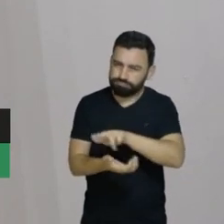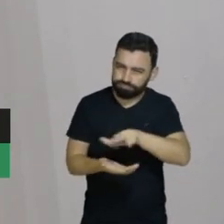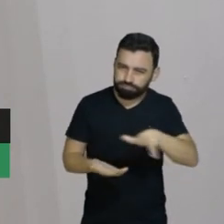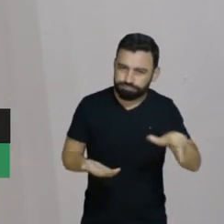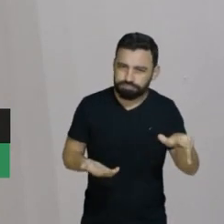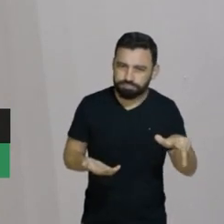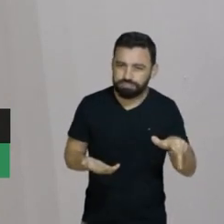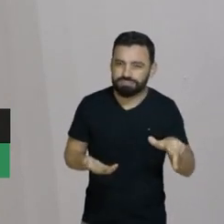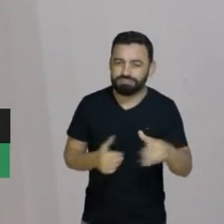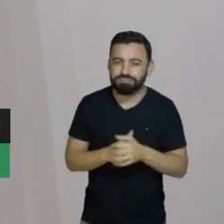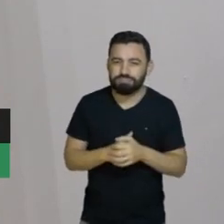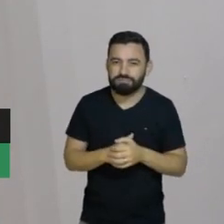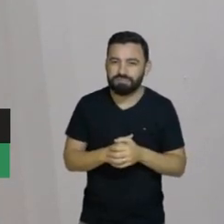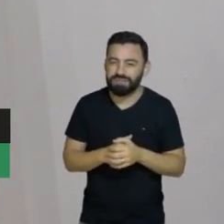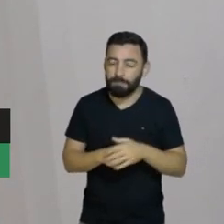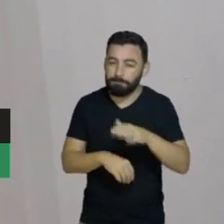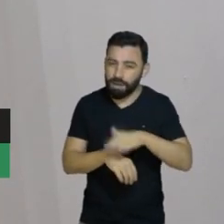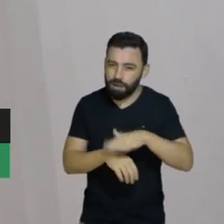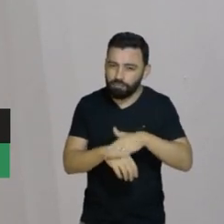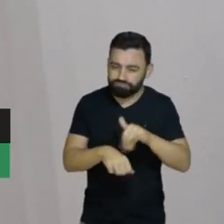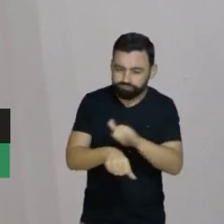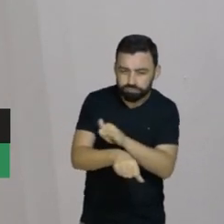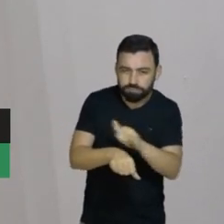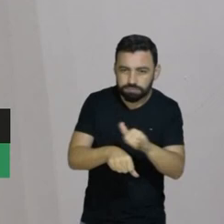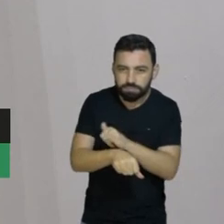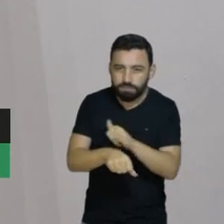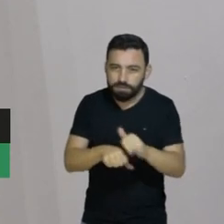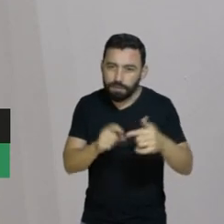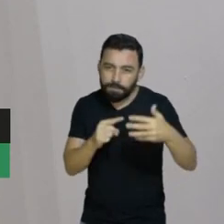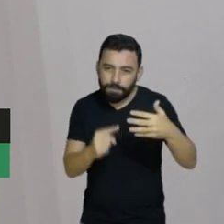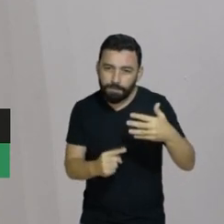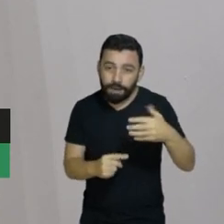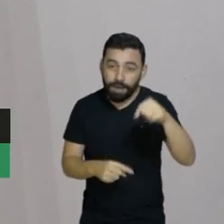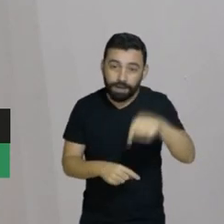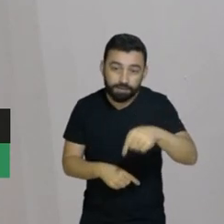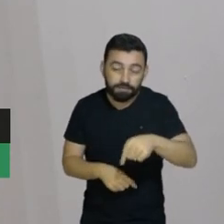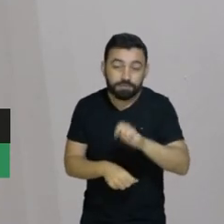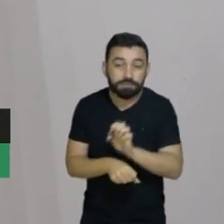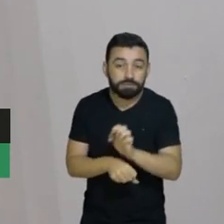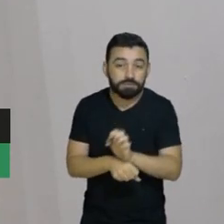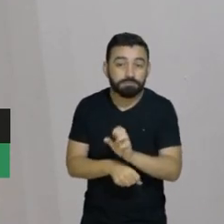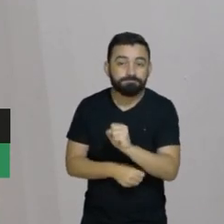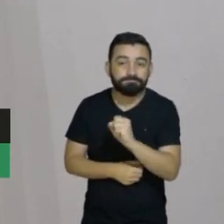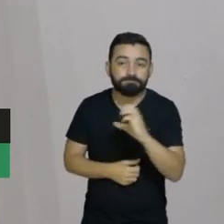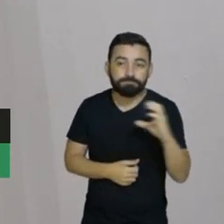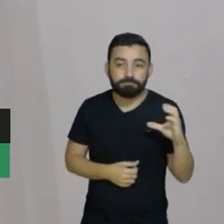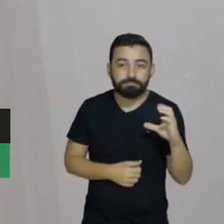um conjunto de ações que no estado de Santa Catarina